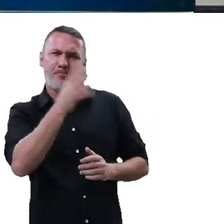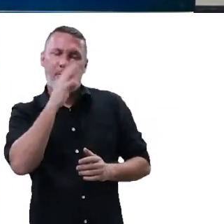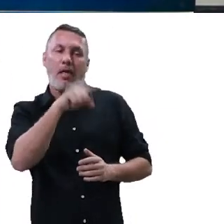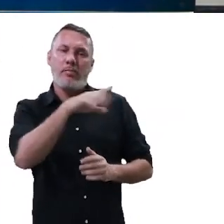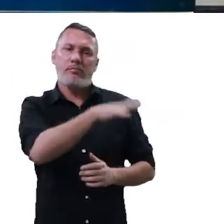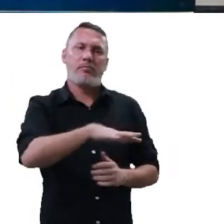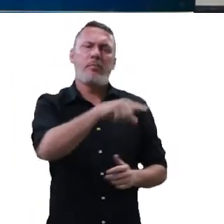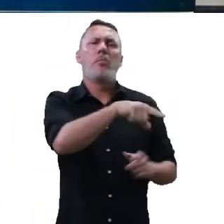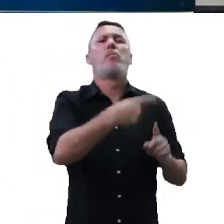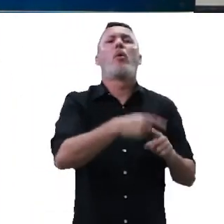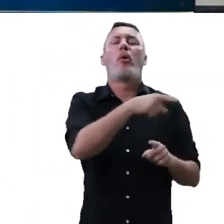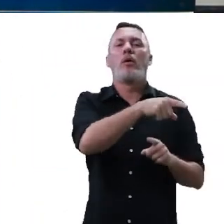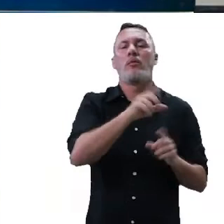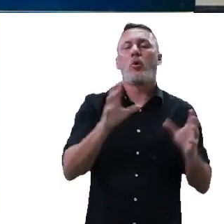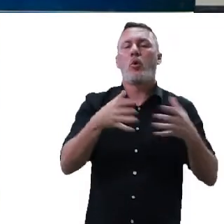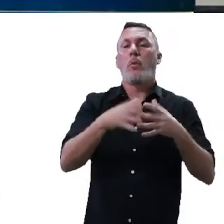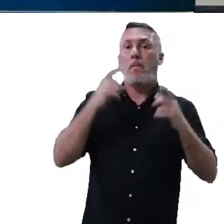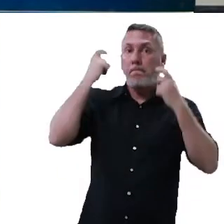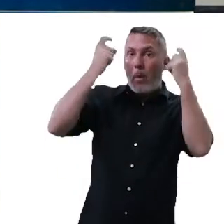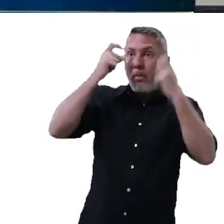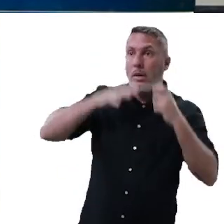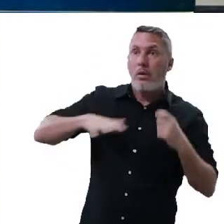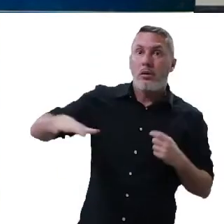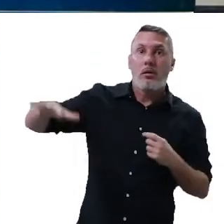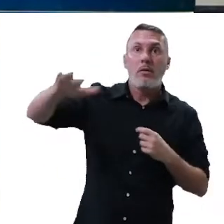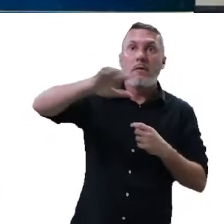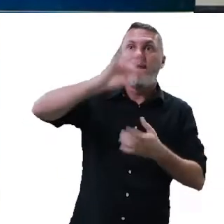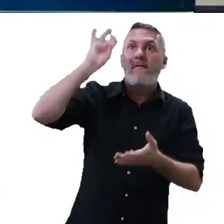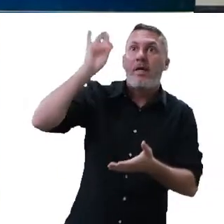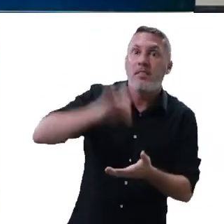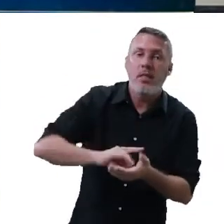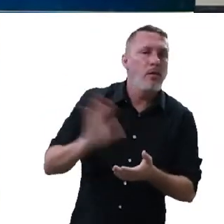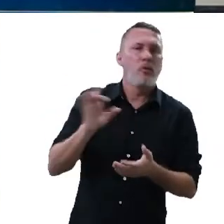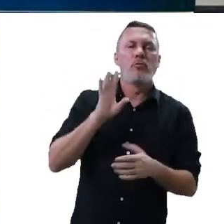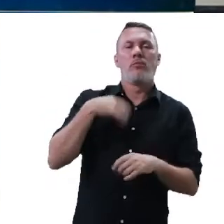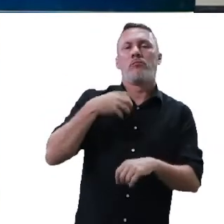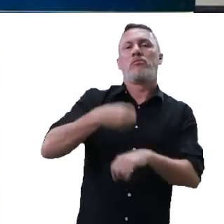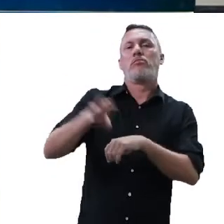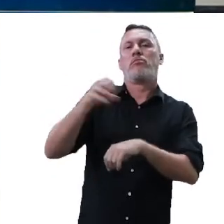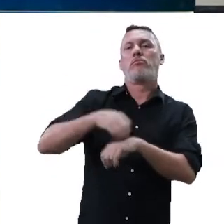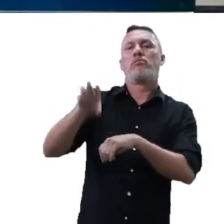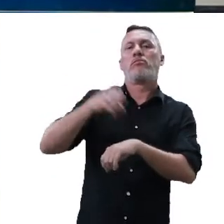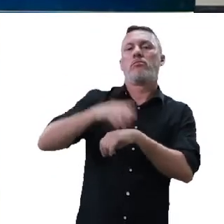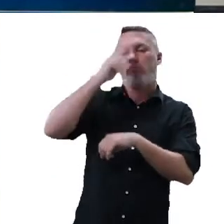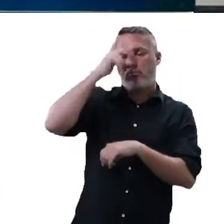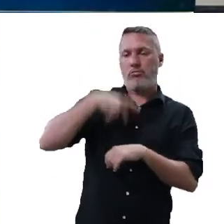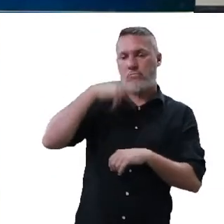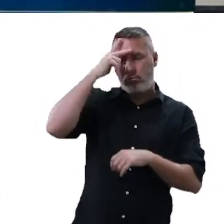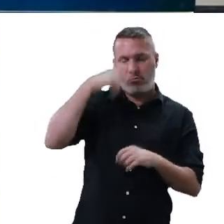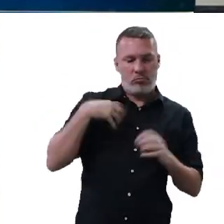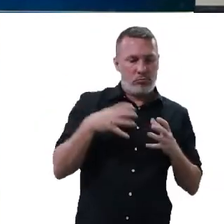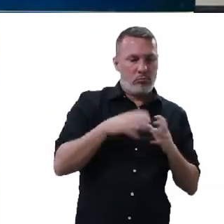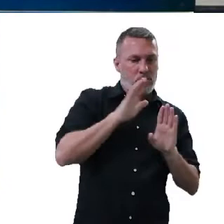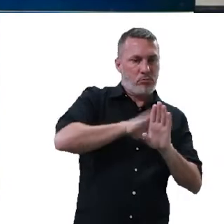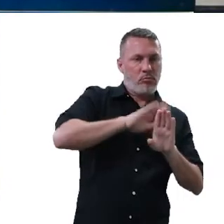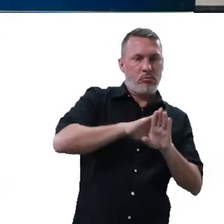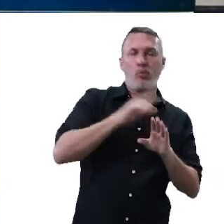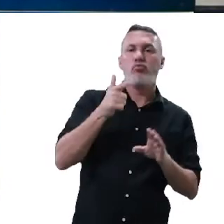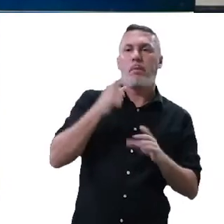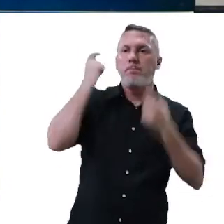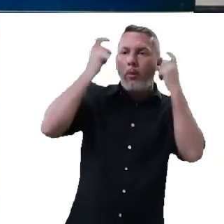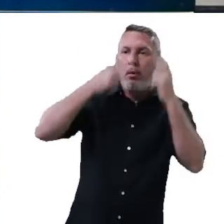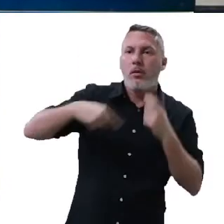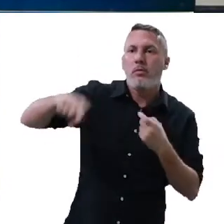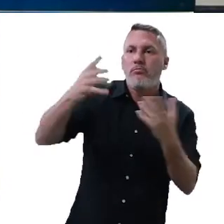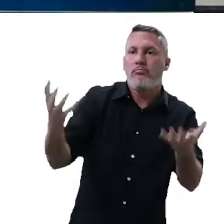os sofistas, que eram pessoas que estavam preocupadas apenas com a transmissão do conhecimento e